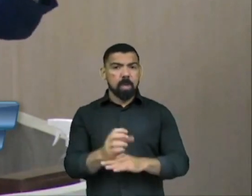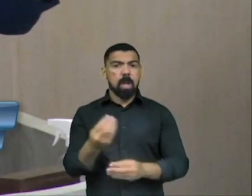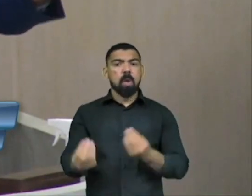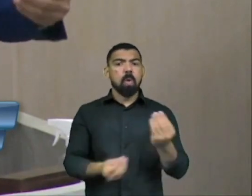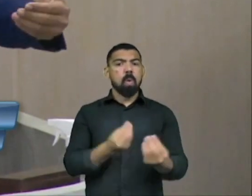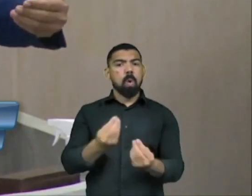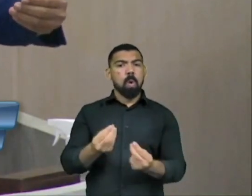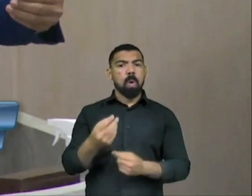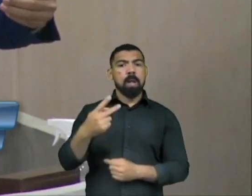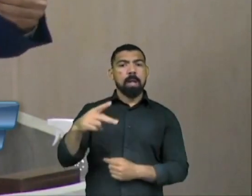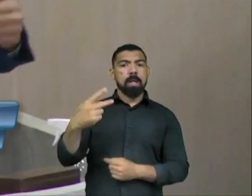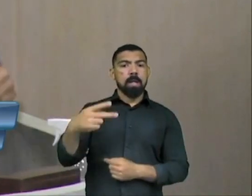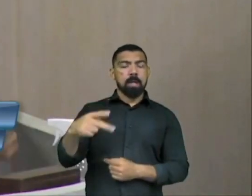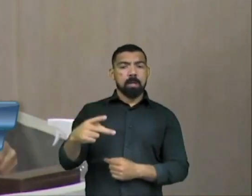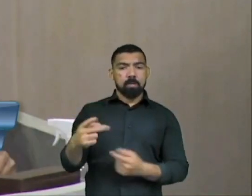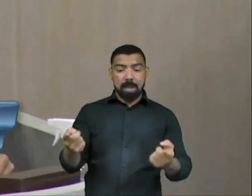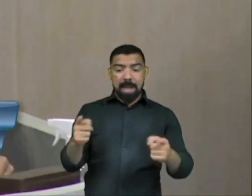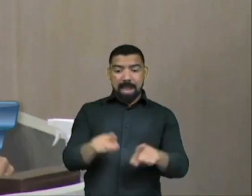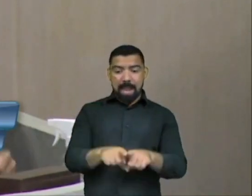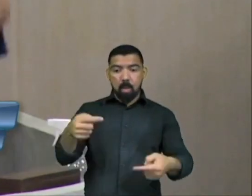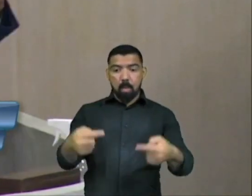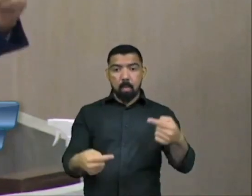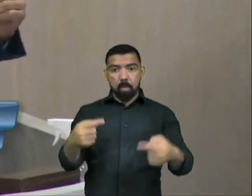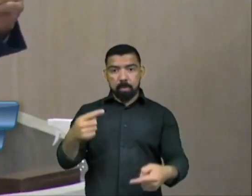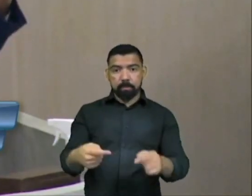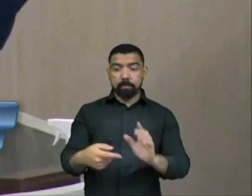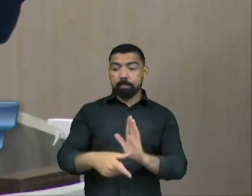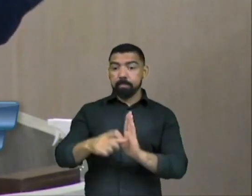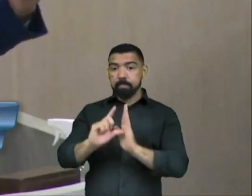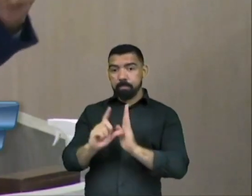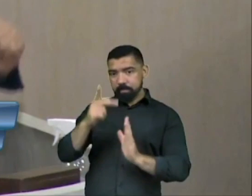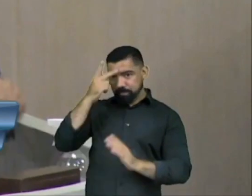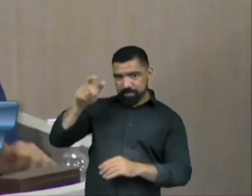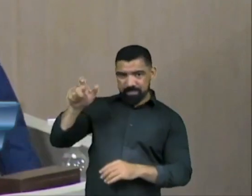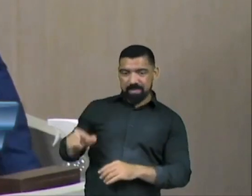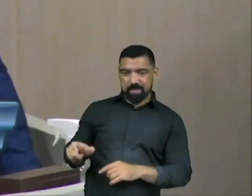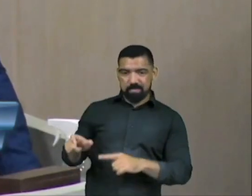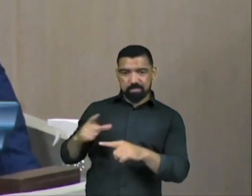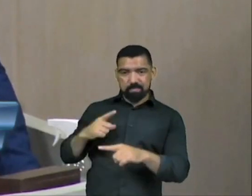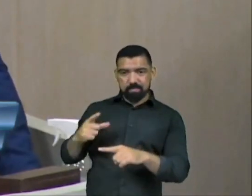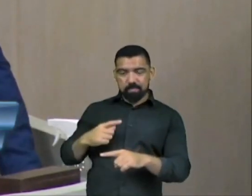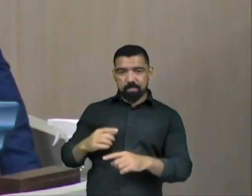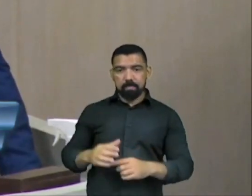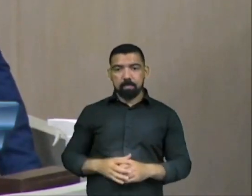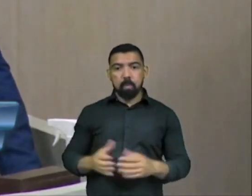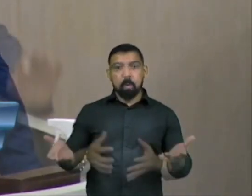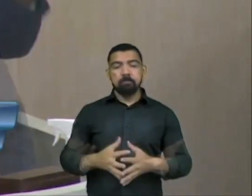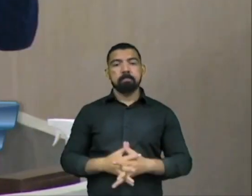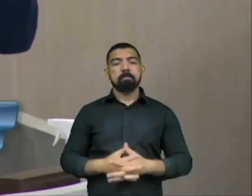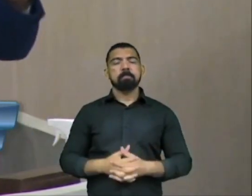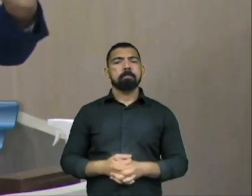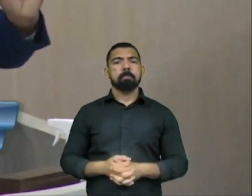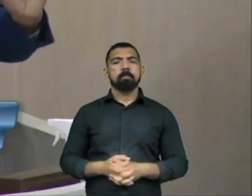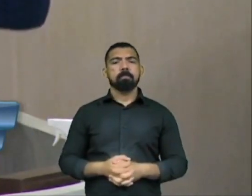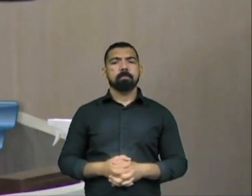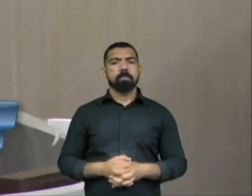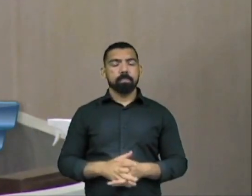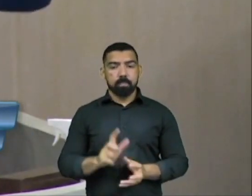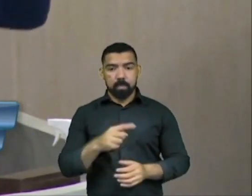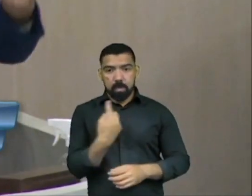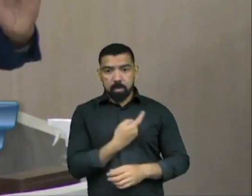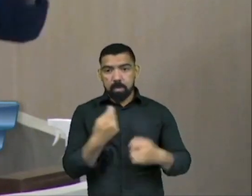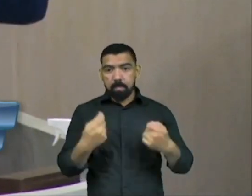seu aliado político, antecessor, atualmente senador Camilo Santana. Nós precisamos